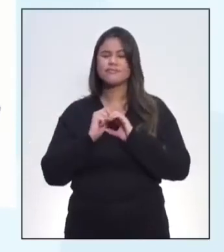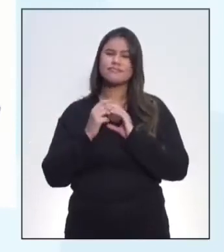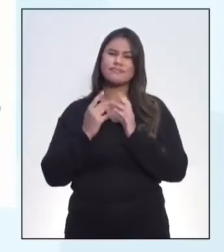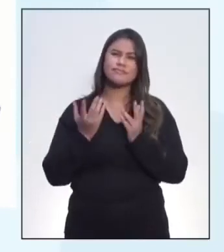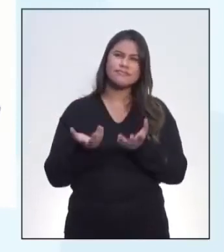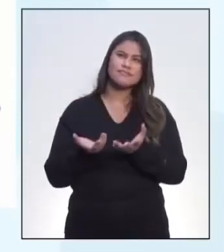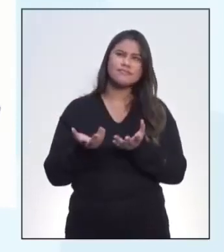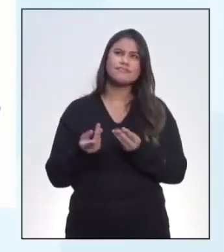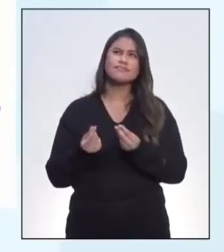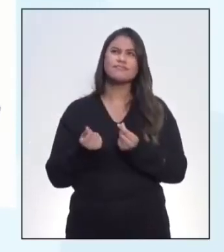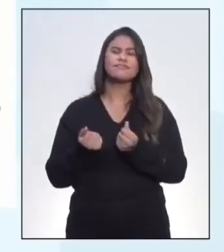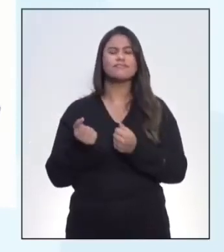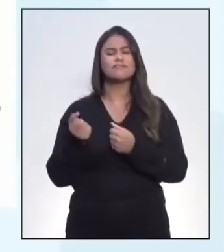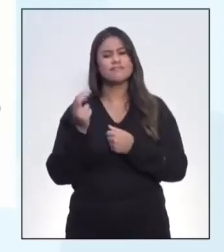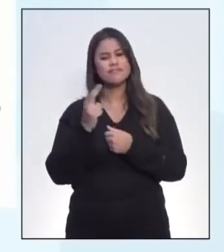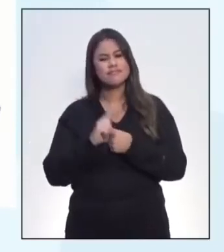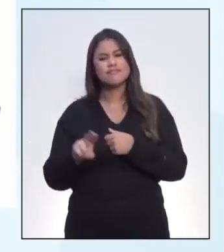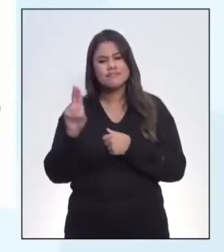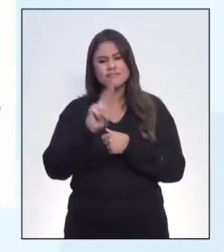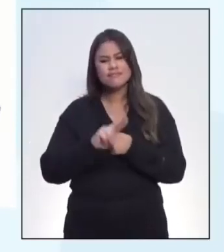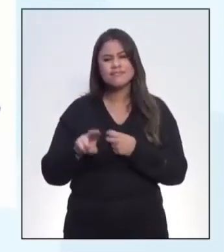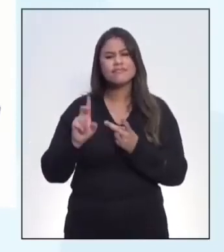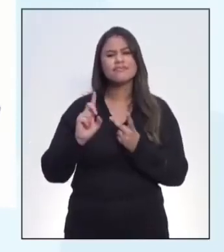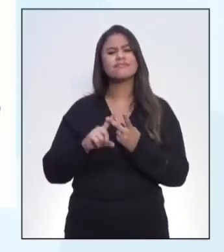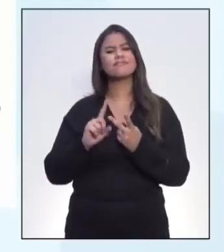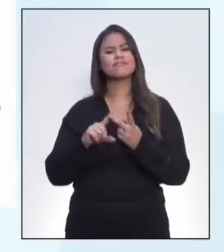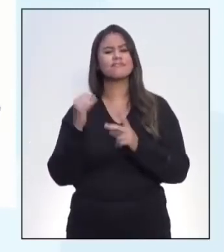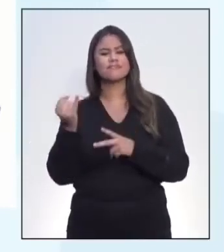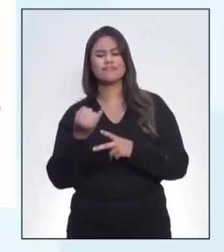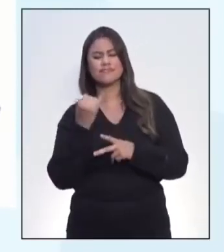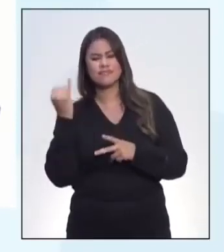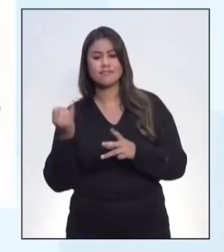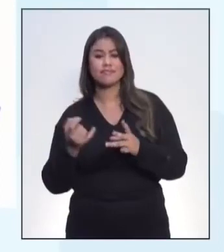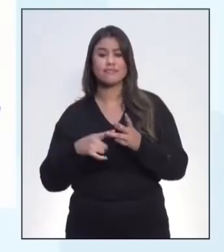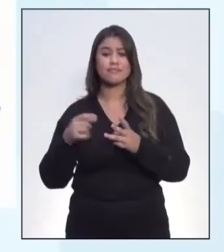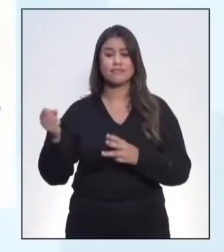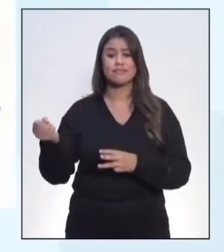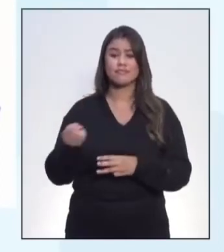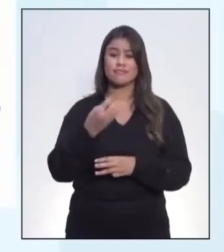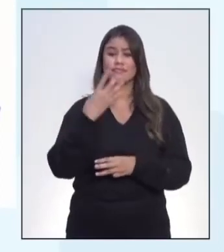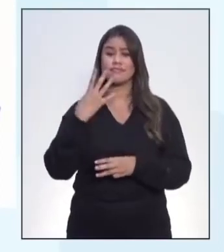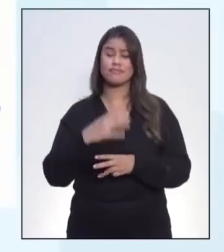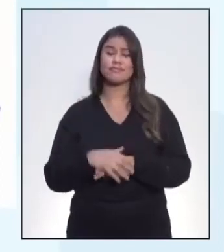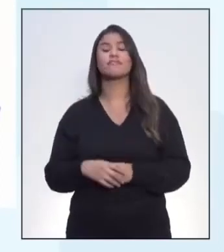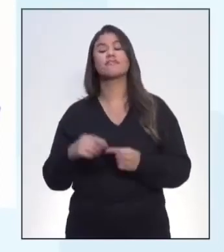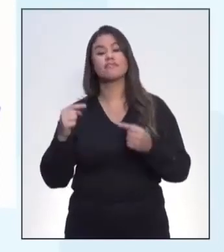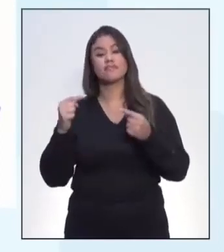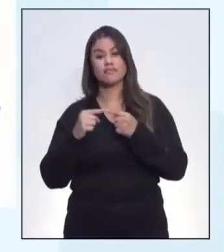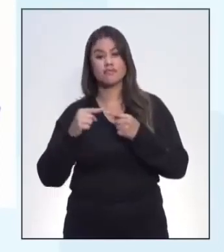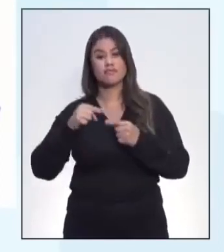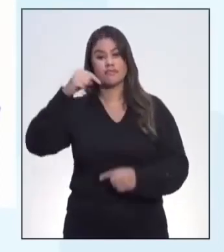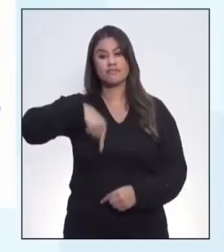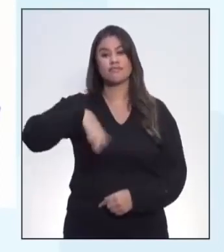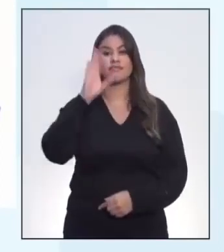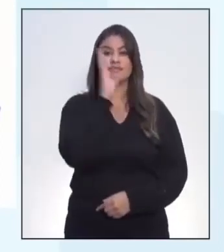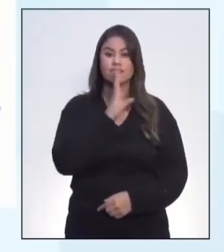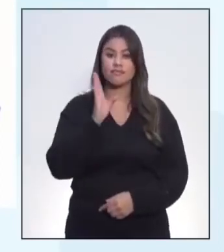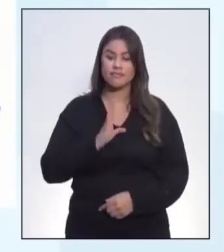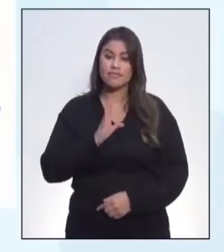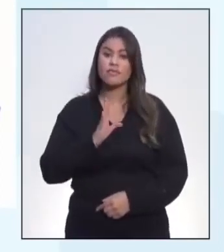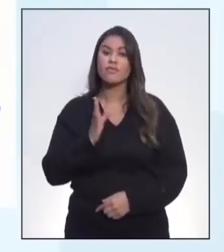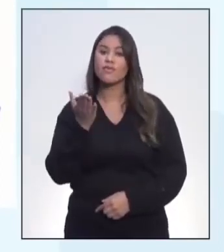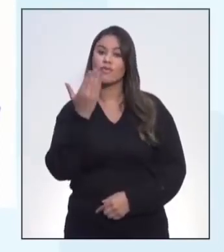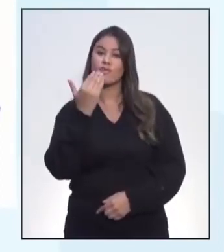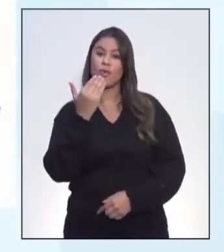usual, extremamente importante, extremamente moderno. Ele trata do consumo brasileiro de carne e ovos